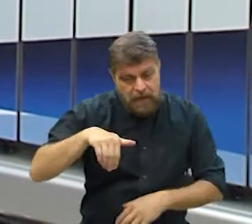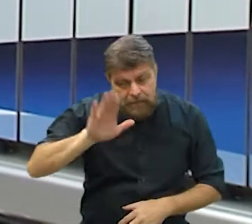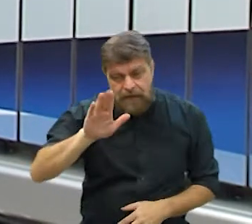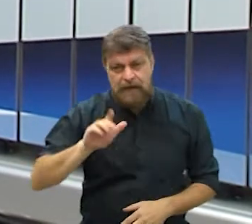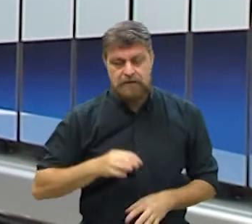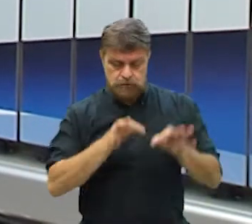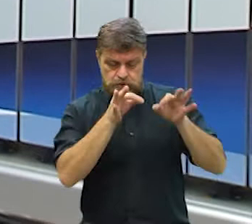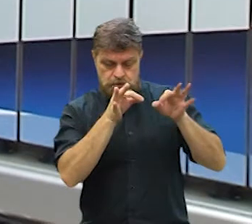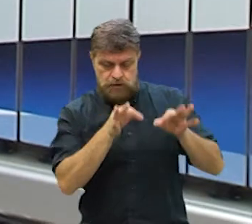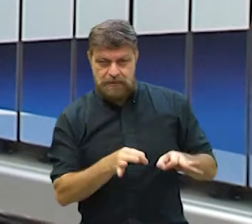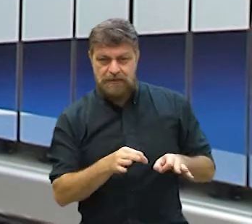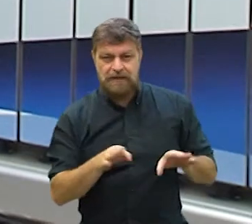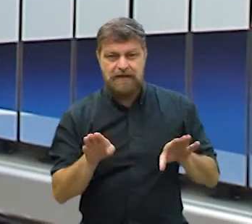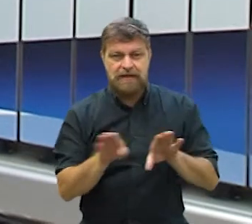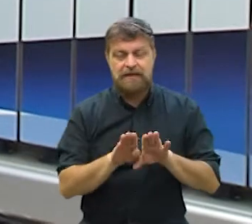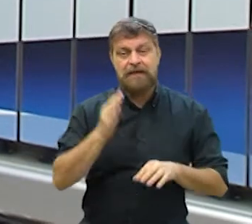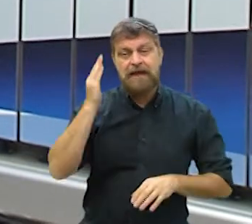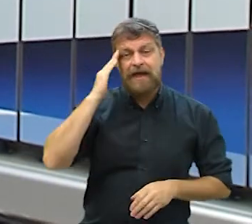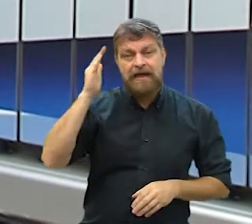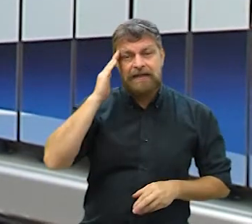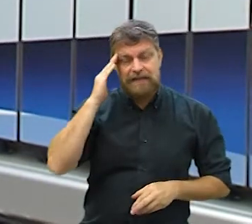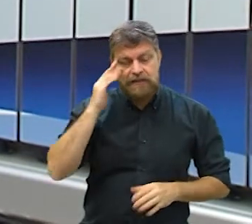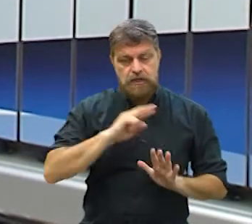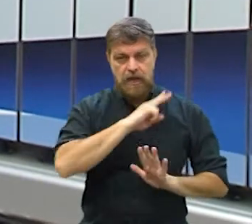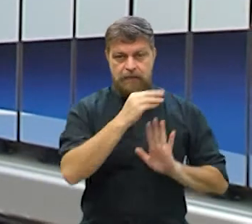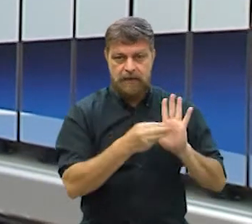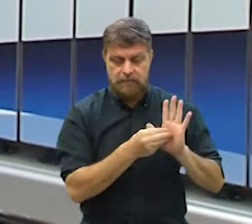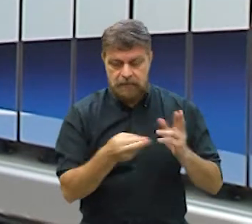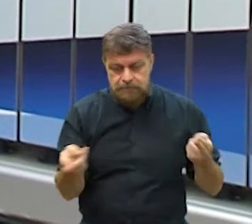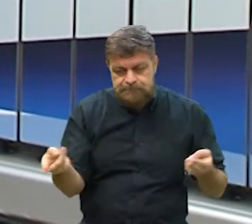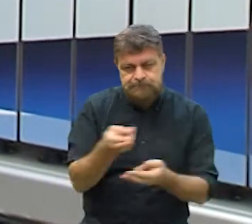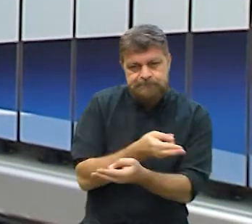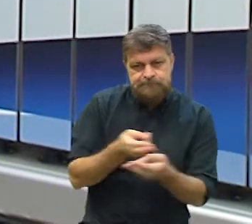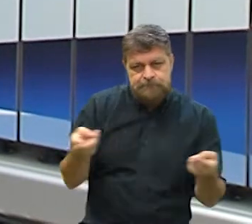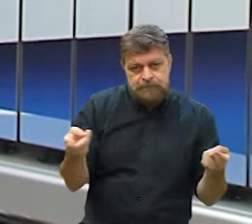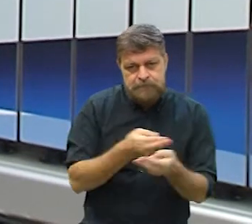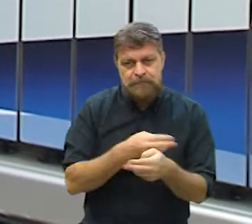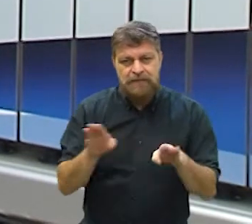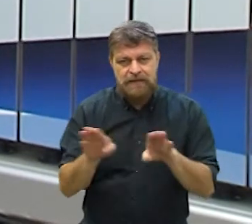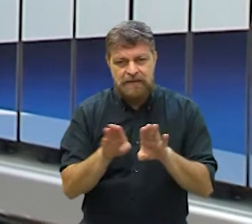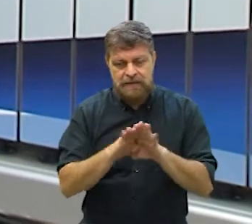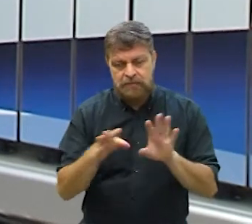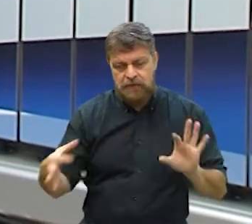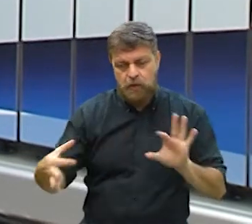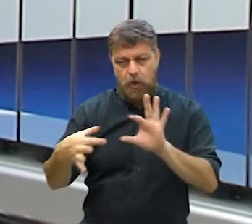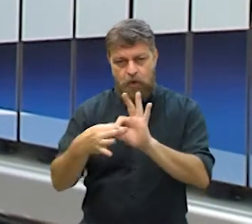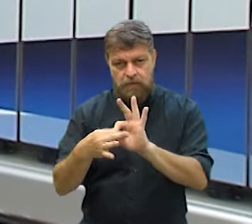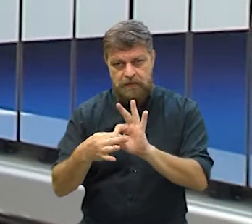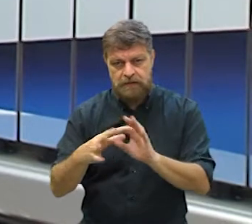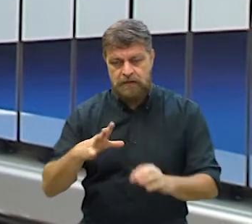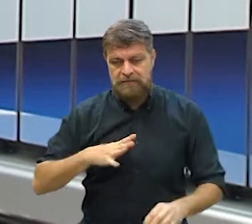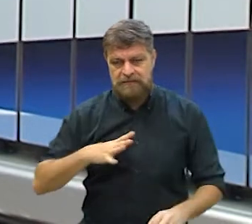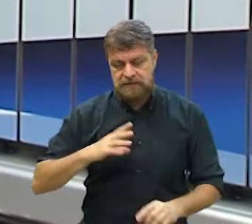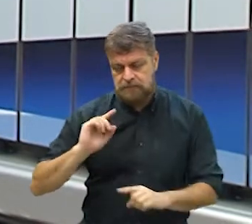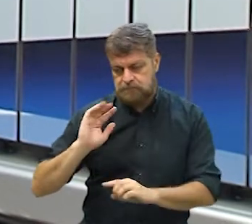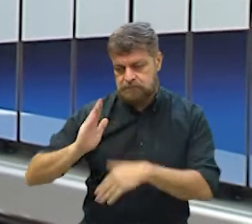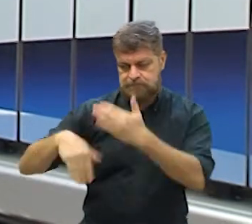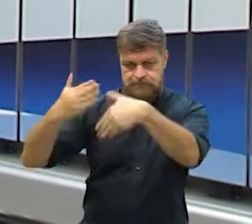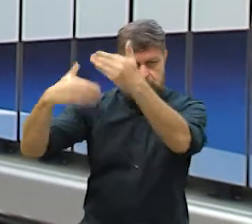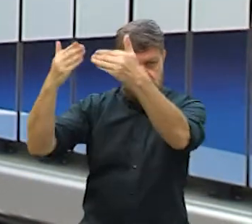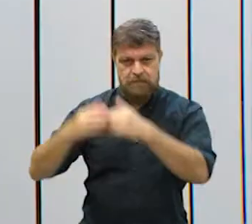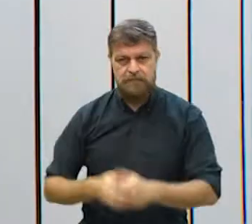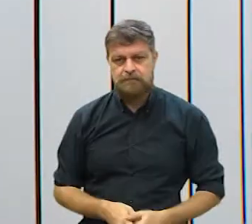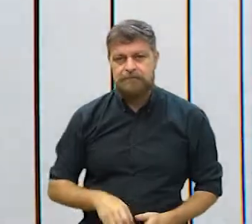segurança, dignidade, entende que esta relação de meio ambiente está entrelaçada com um possível desenvolvimento da